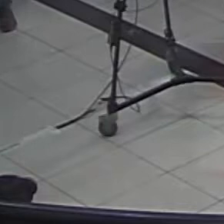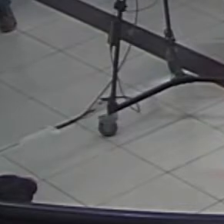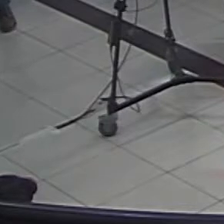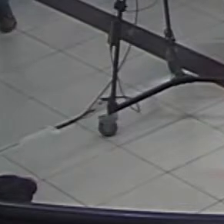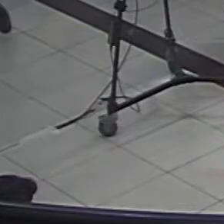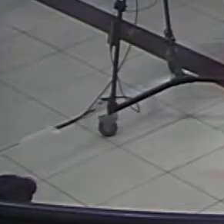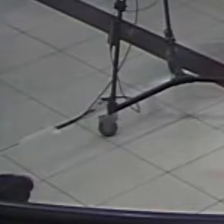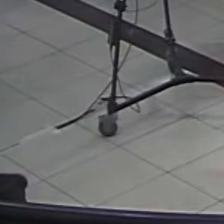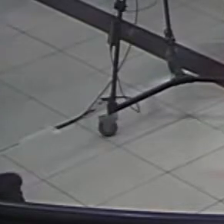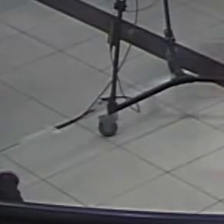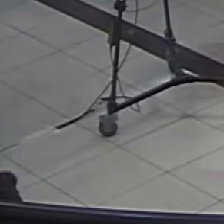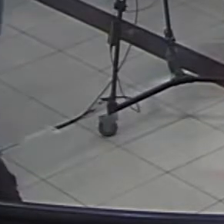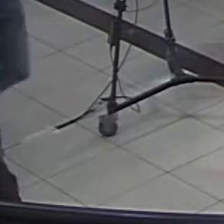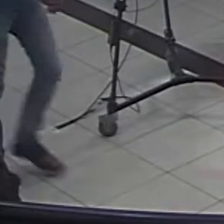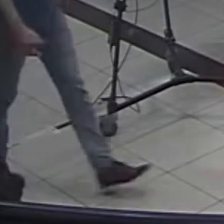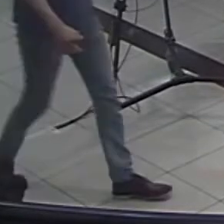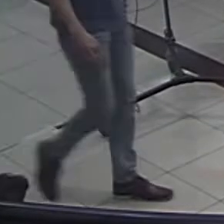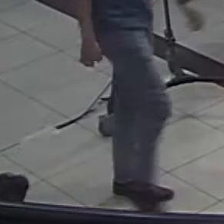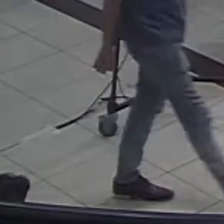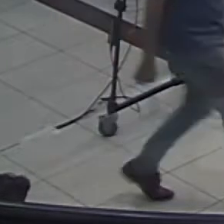O projeto continua em discussão.